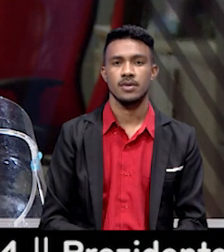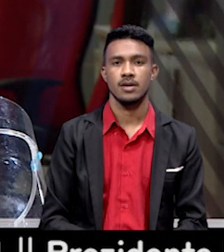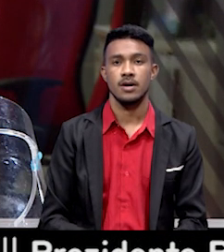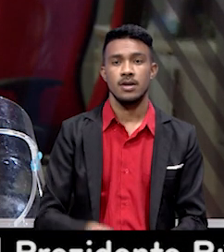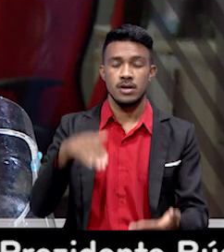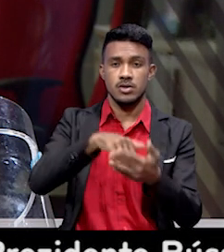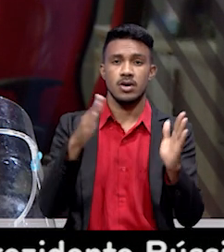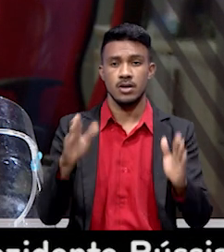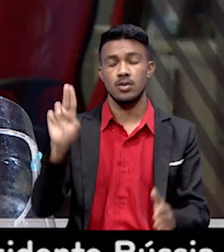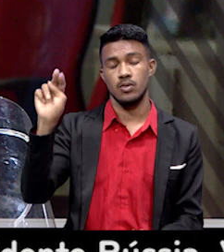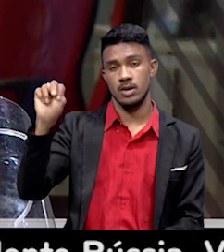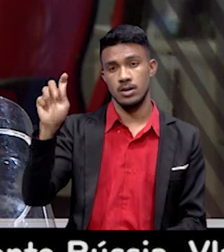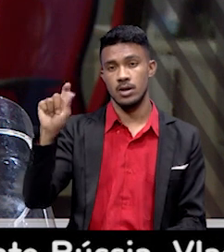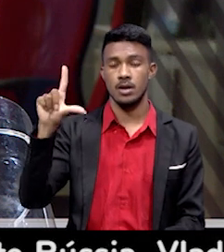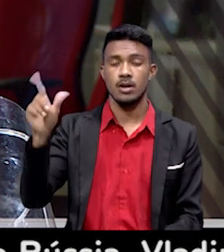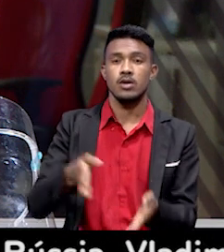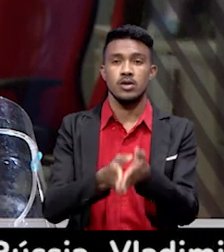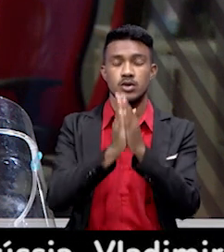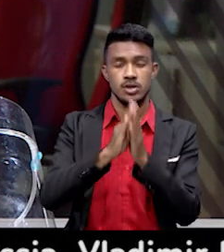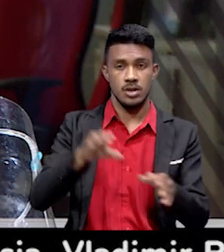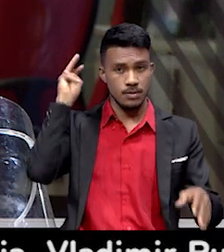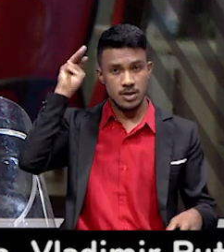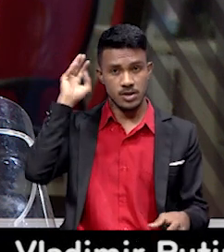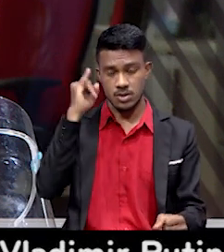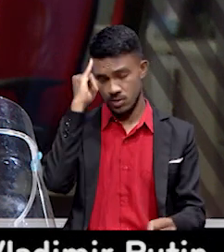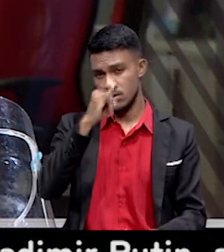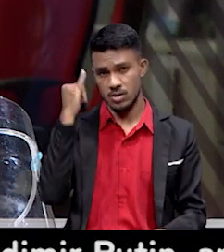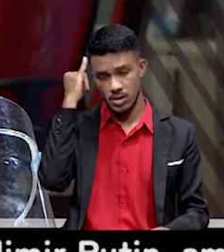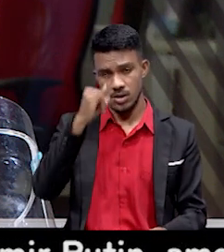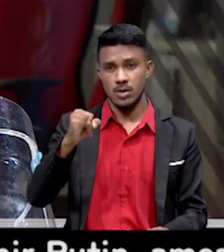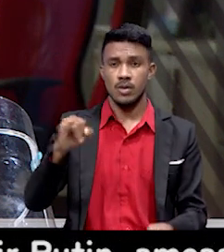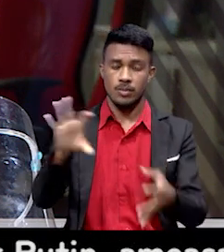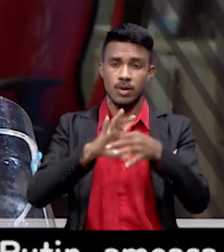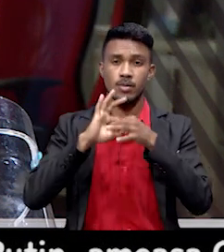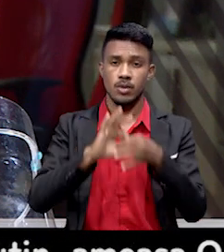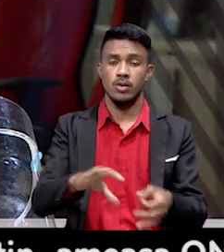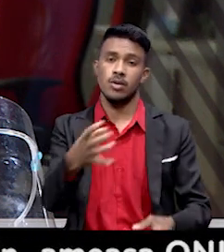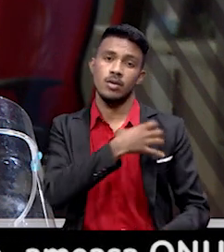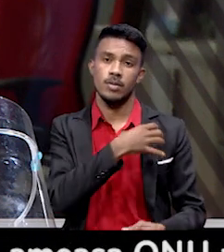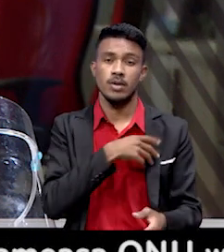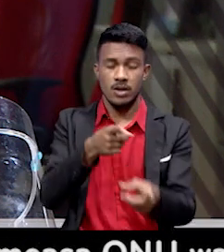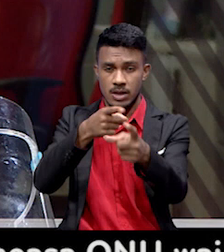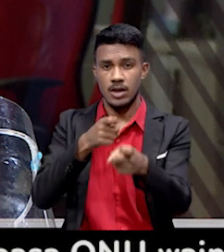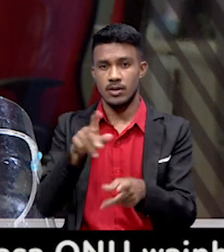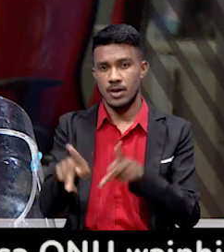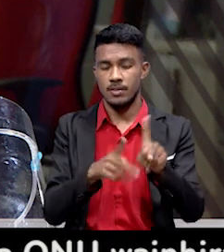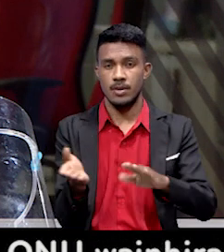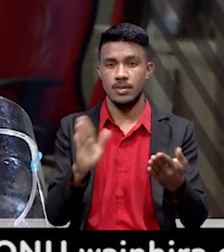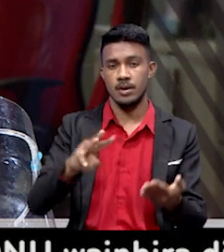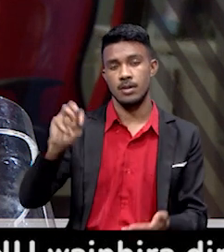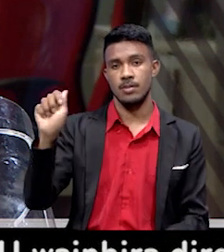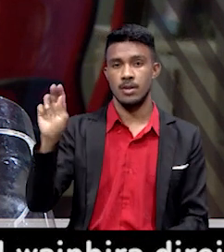Durante o enterro russo, ministro interior Arthur Dmitry, membro do PS, reiniciou o FC, em vez de confiar tiro mata Emanuel José Correia.